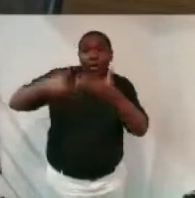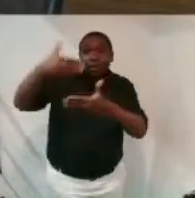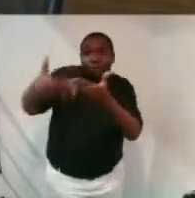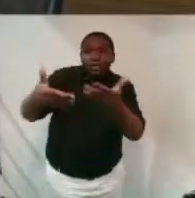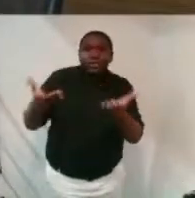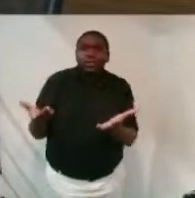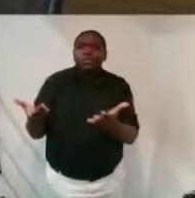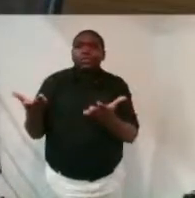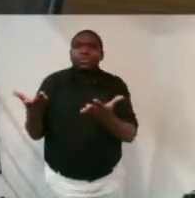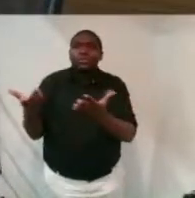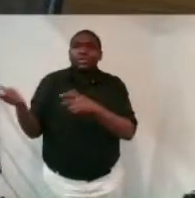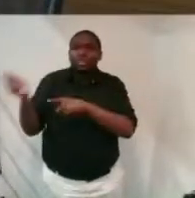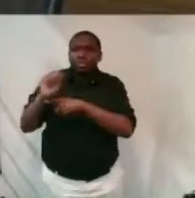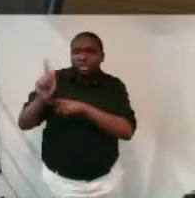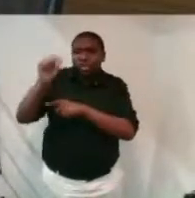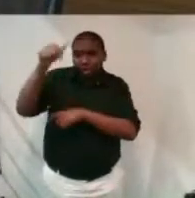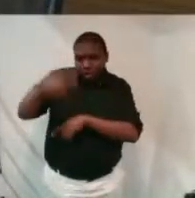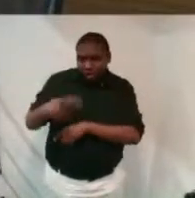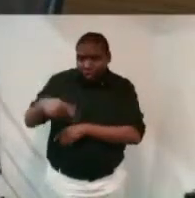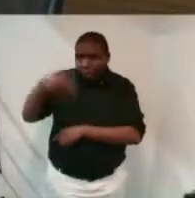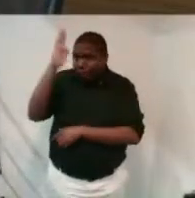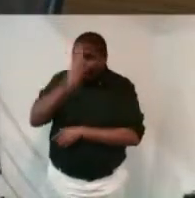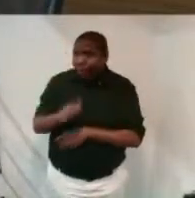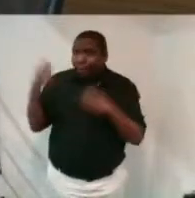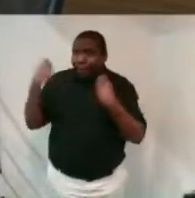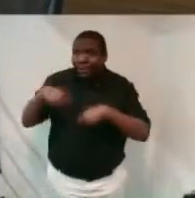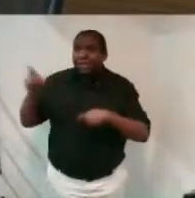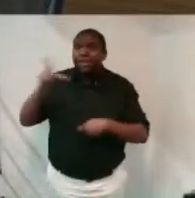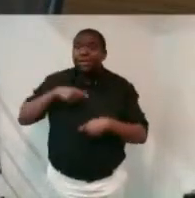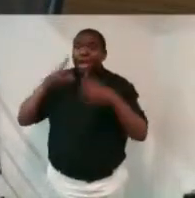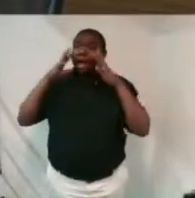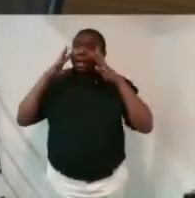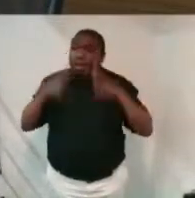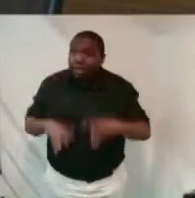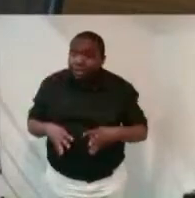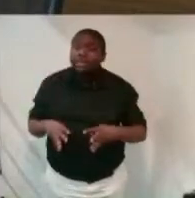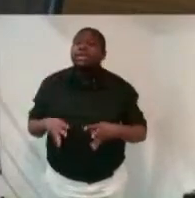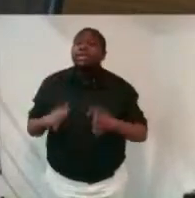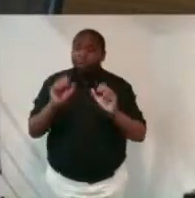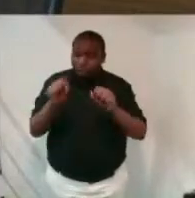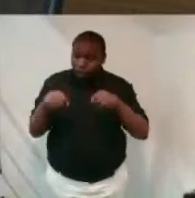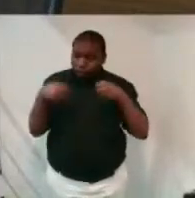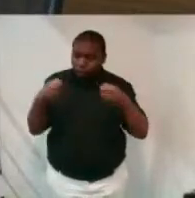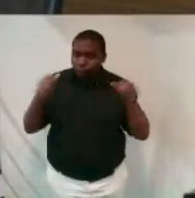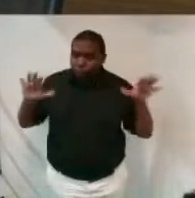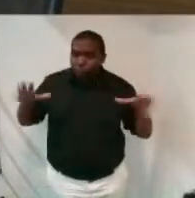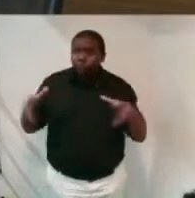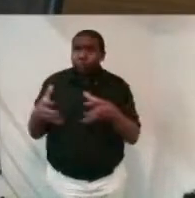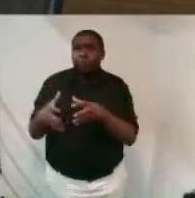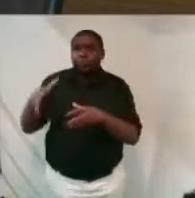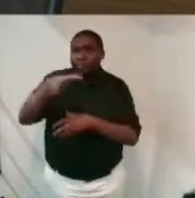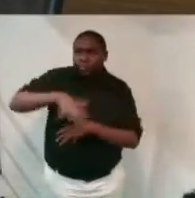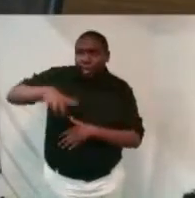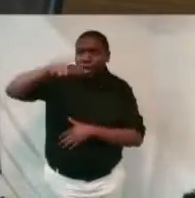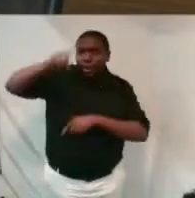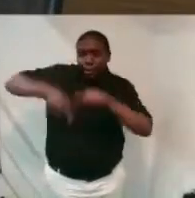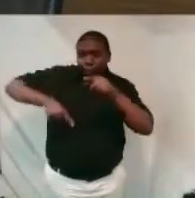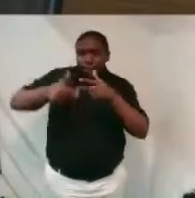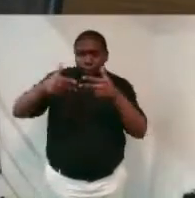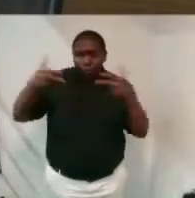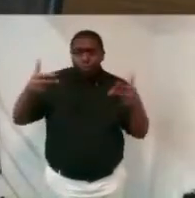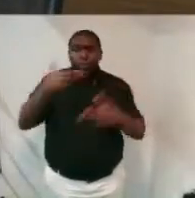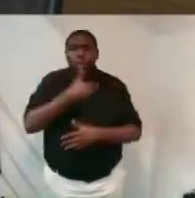gestão de resíduos no Brasil necessita de grande atenção e esforço coletivo do setor produtivo,